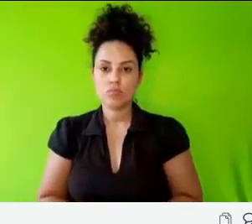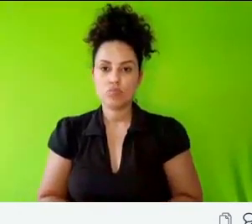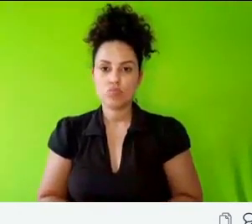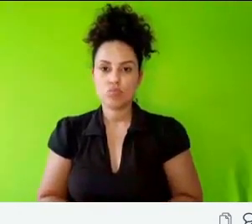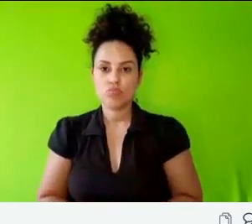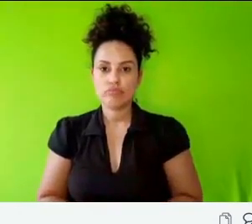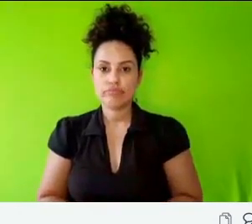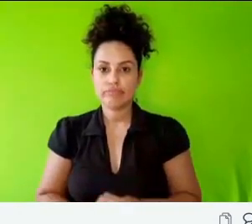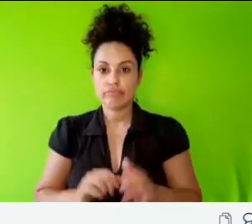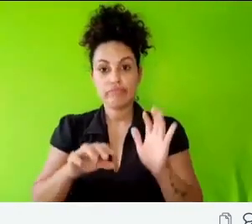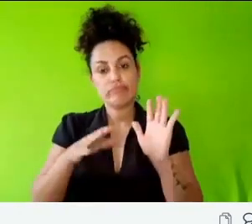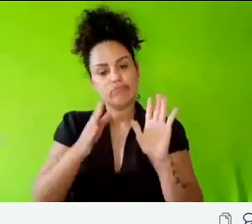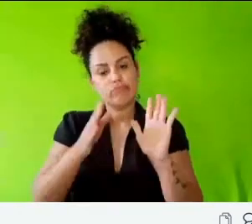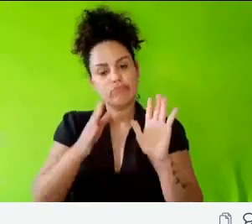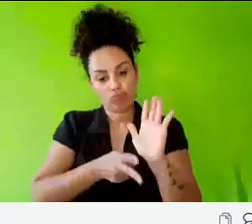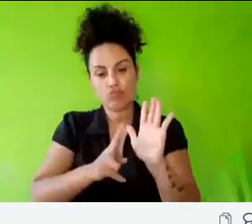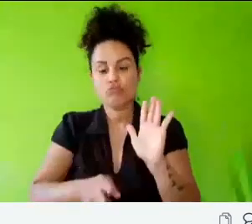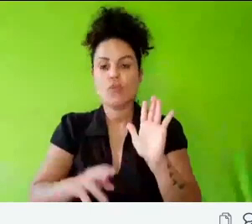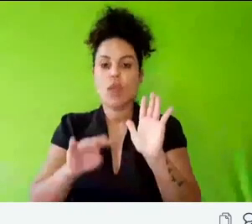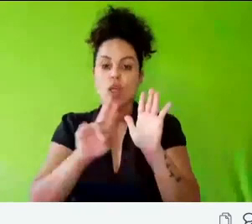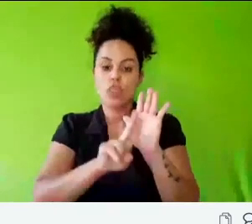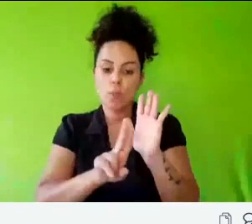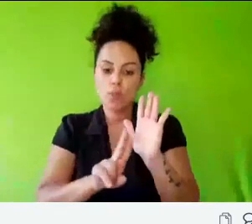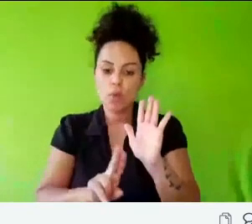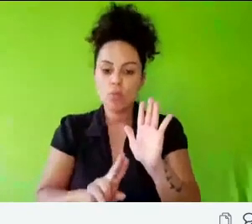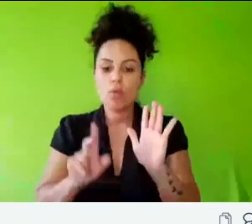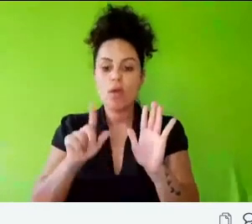Sequência celular